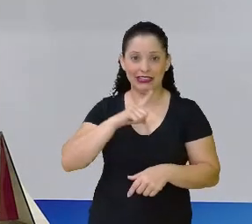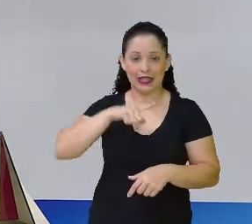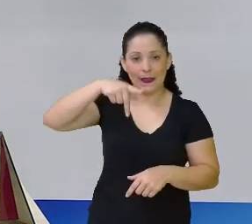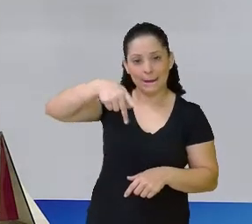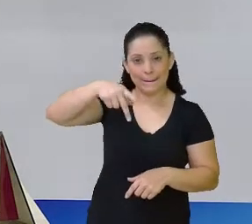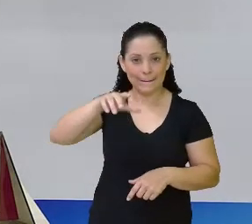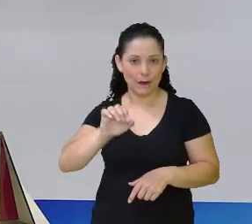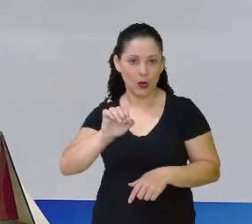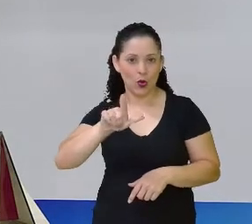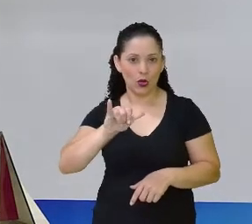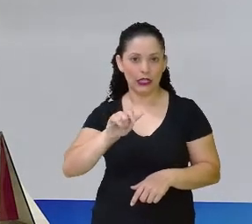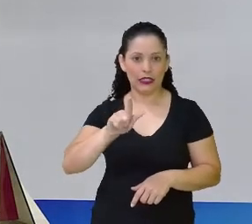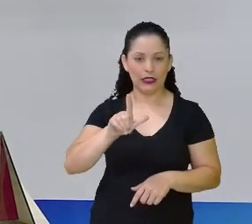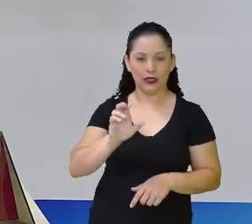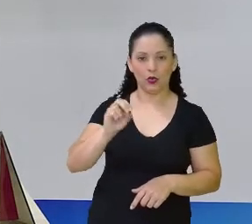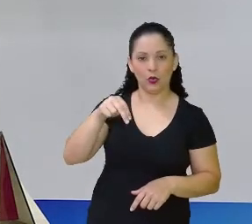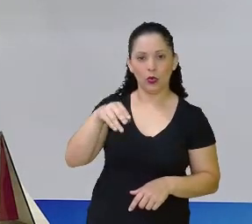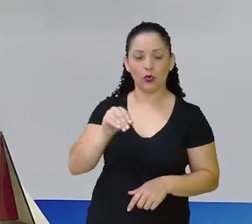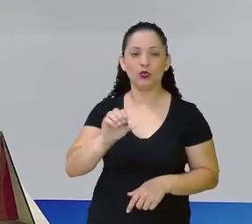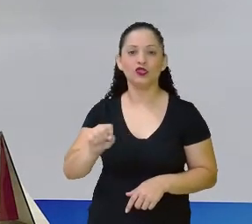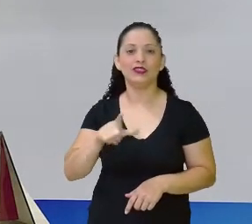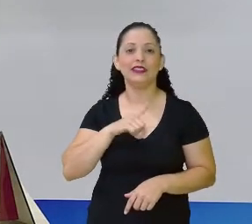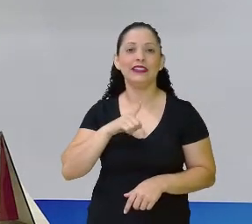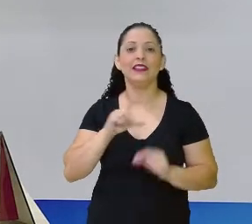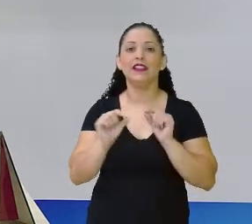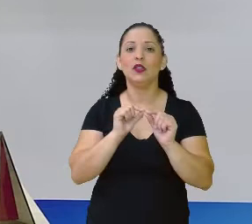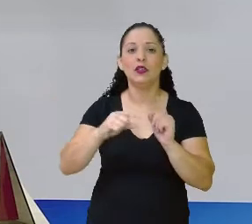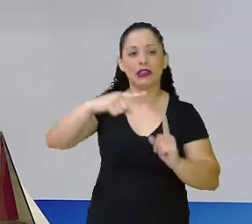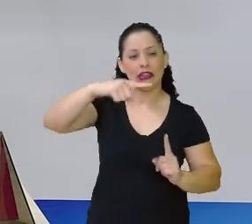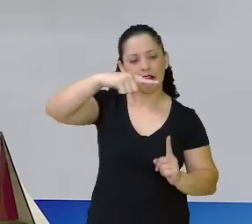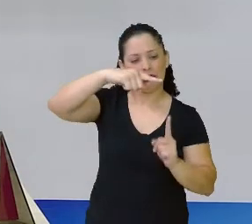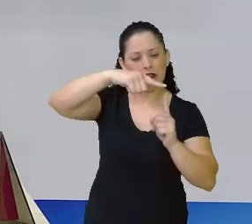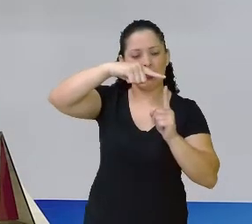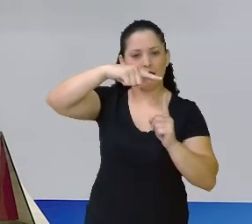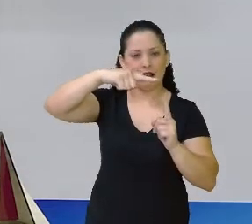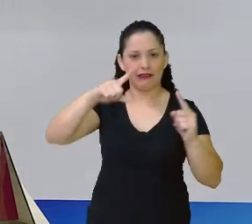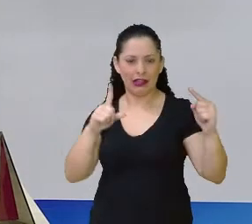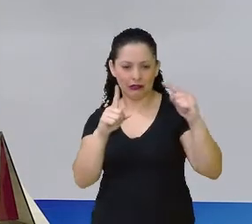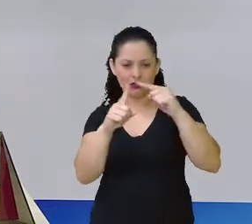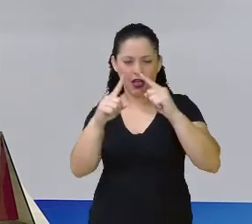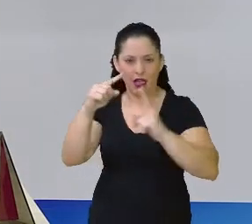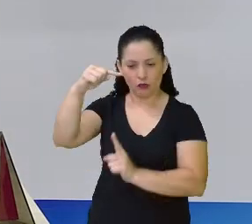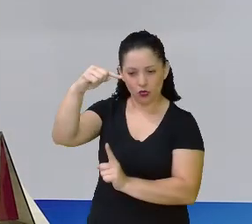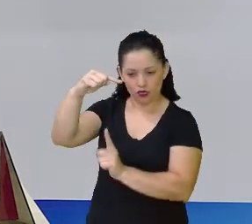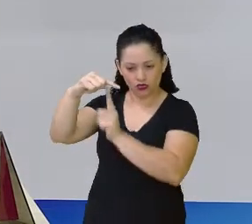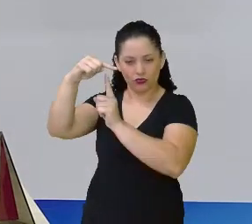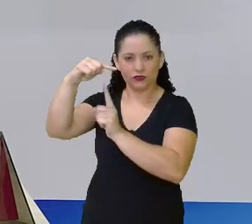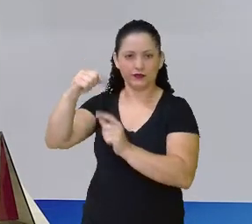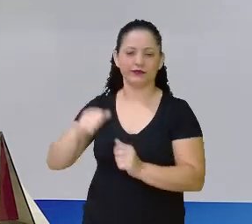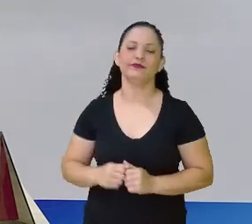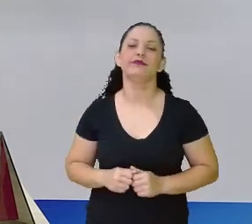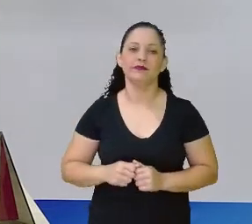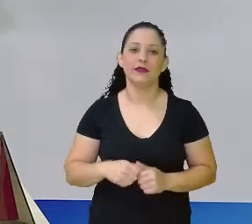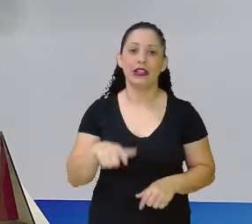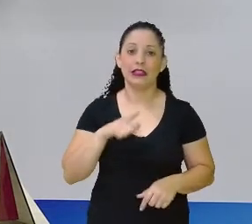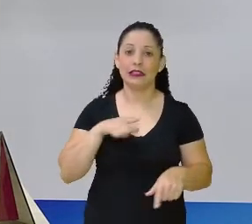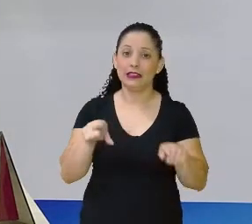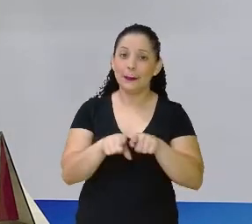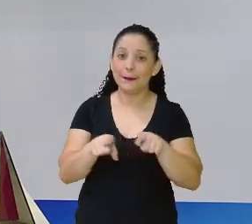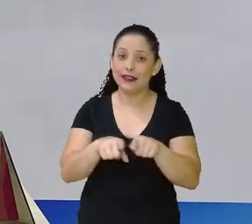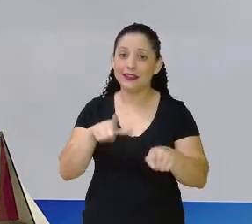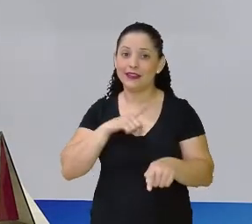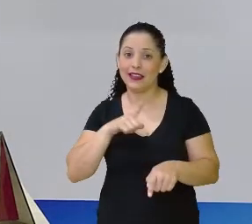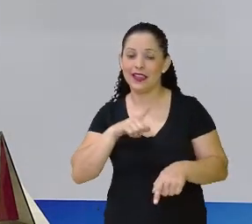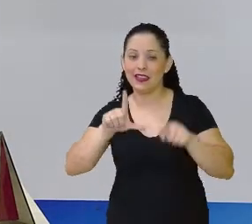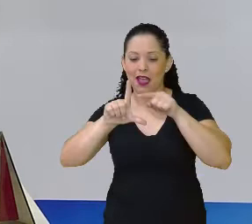poligonais, polígonos, figuras com lado, vértice e ângulo, beleza? São figuras espaciais